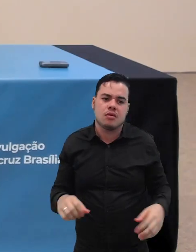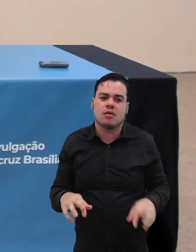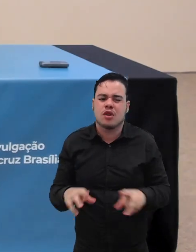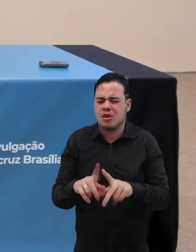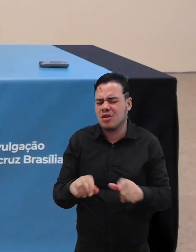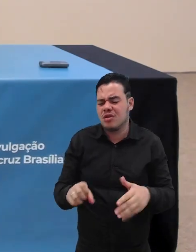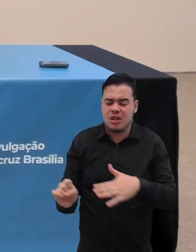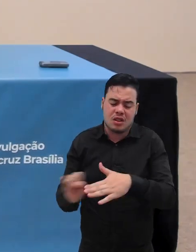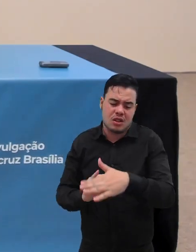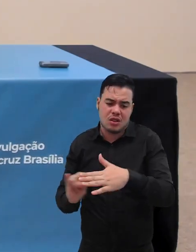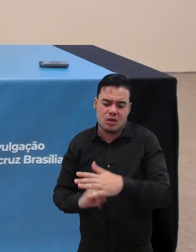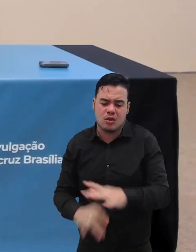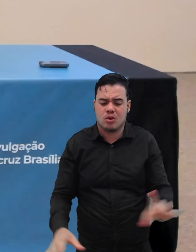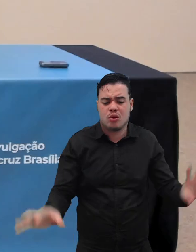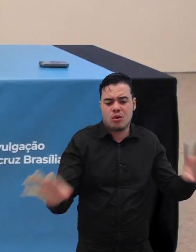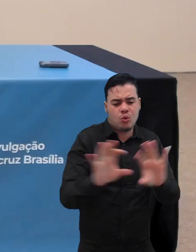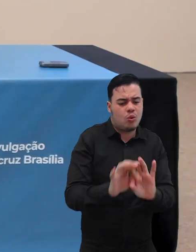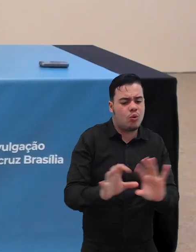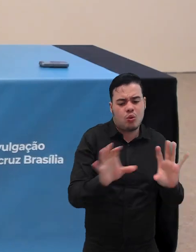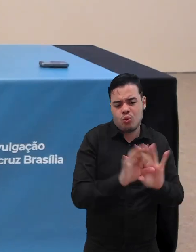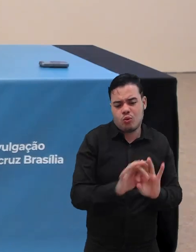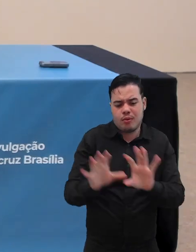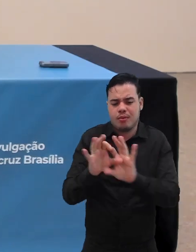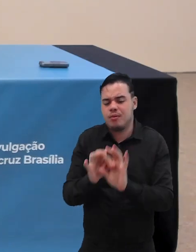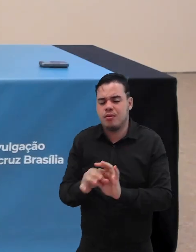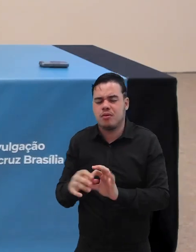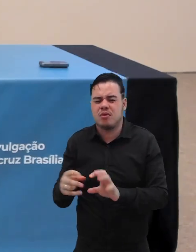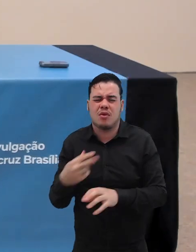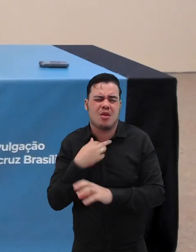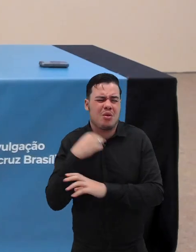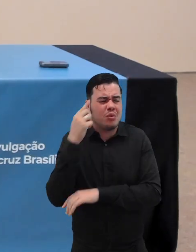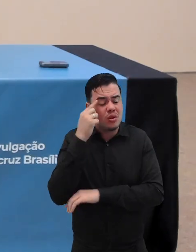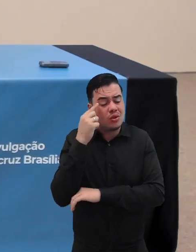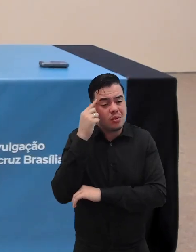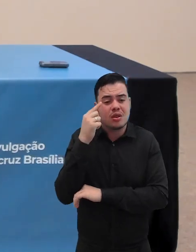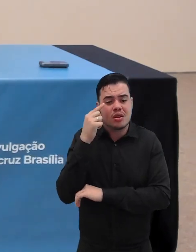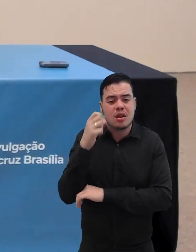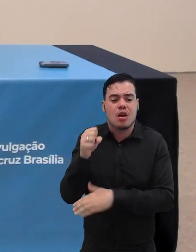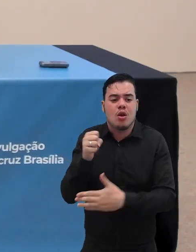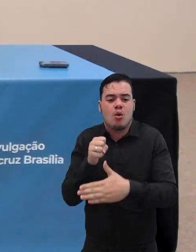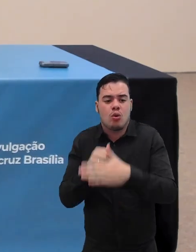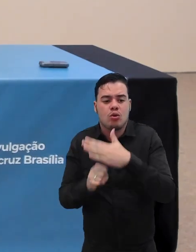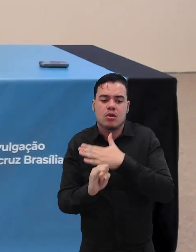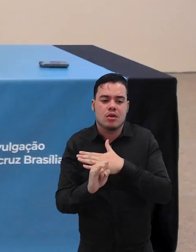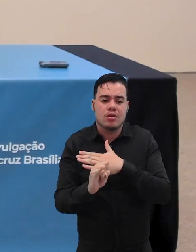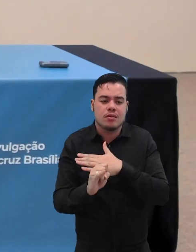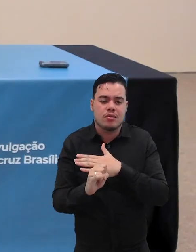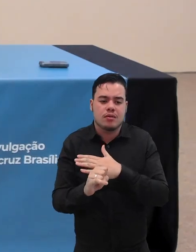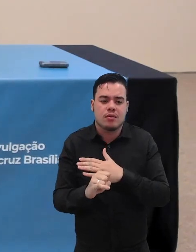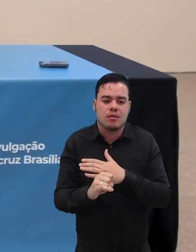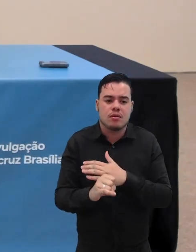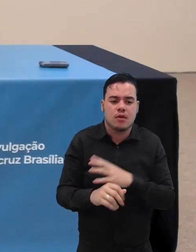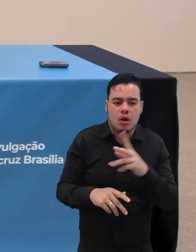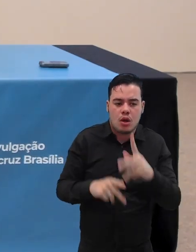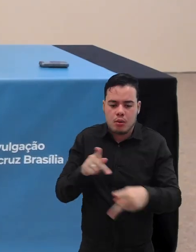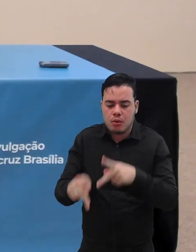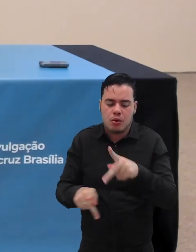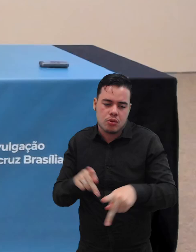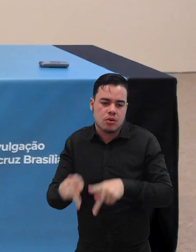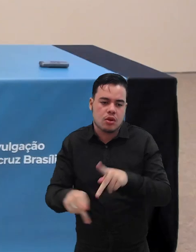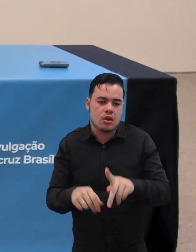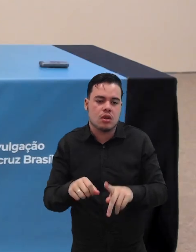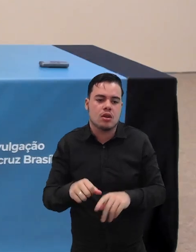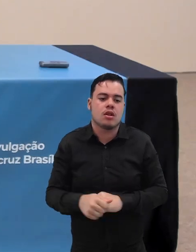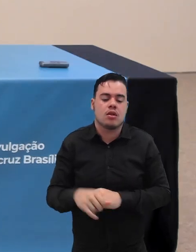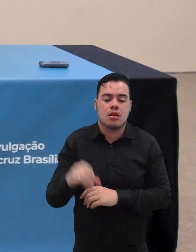instituições envolvidas. E aí a gente não pode pensar nos investimentos em popularização da ciência só pensando no governo